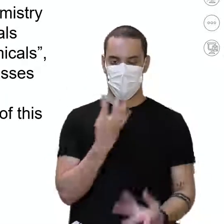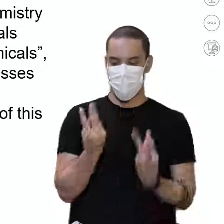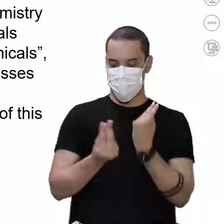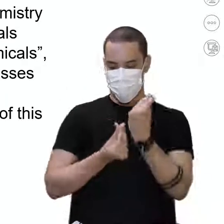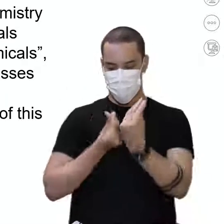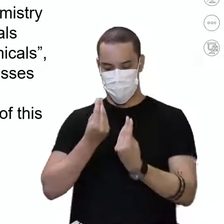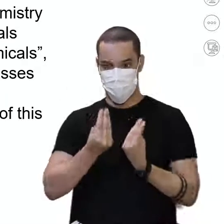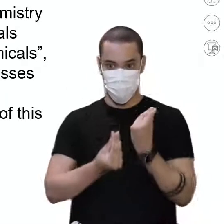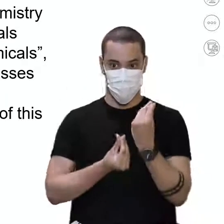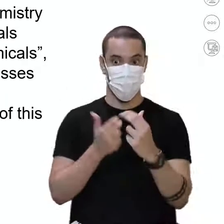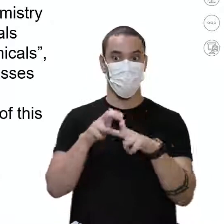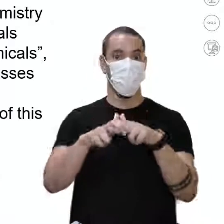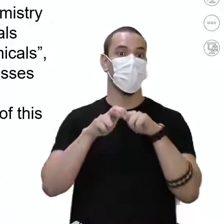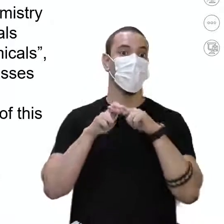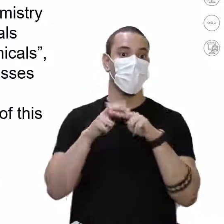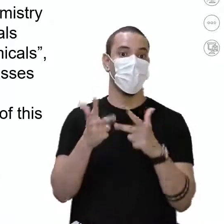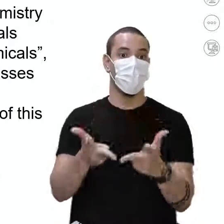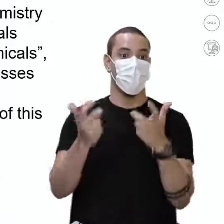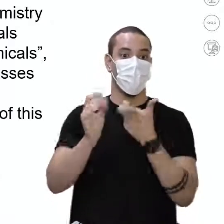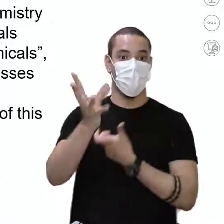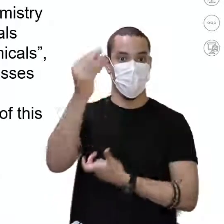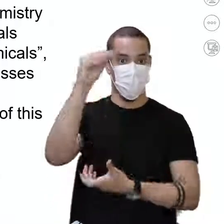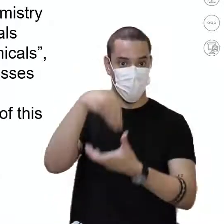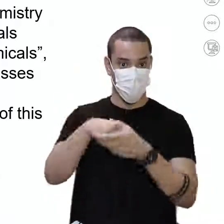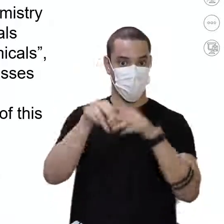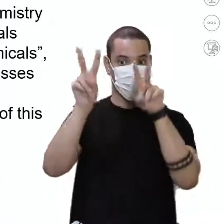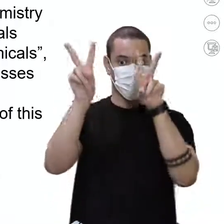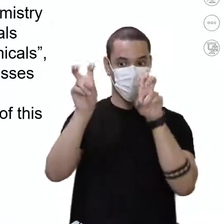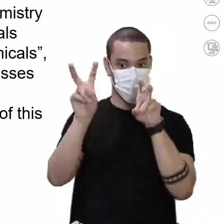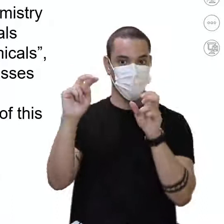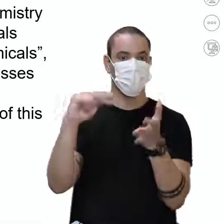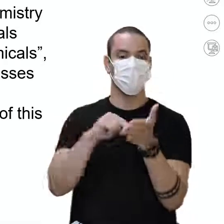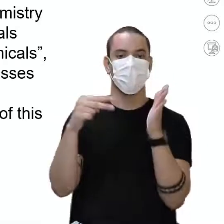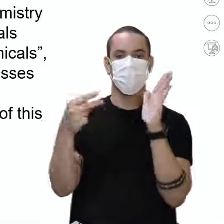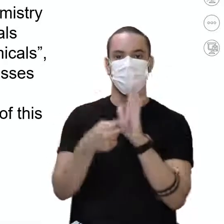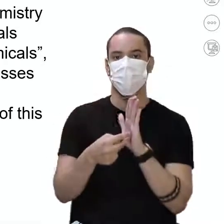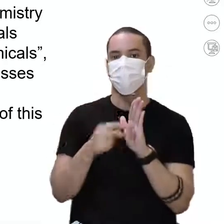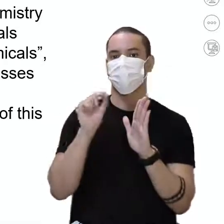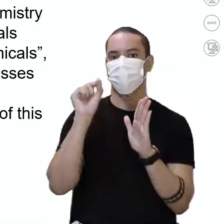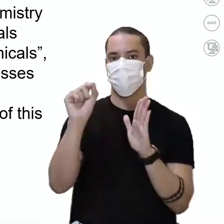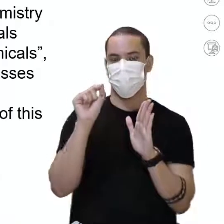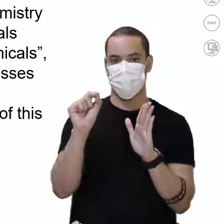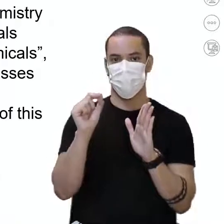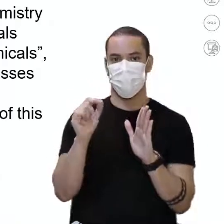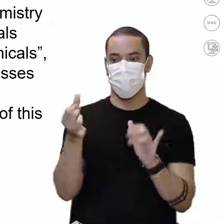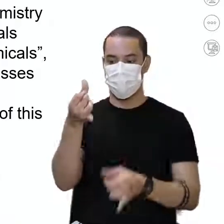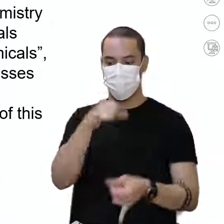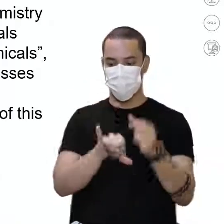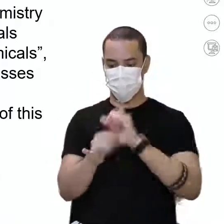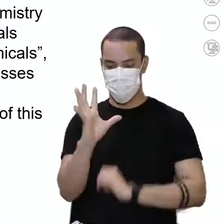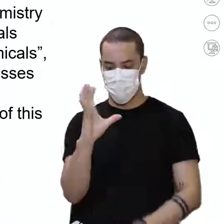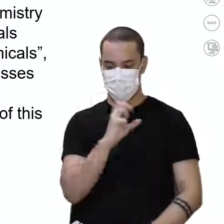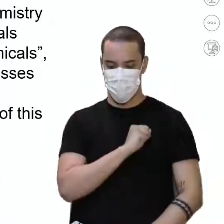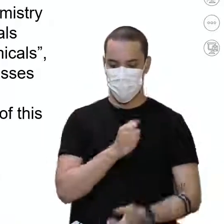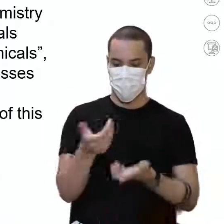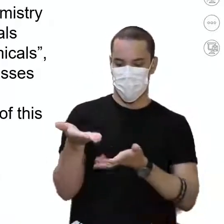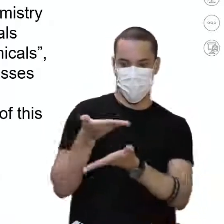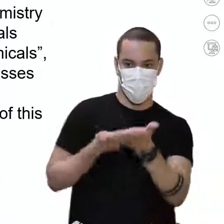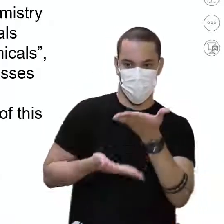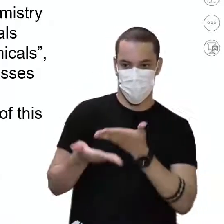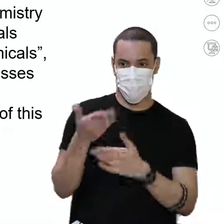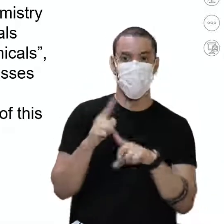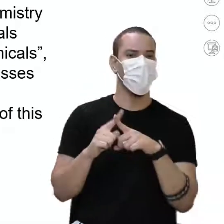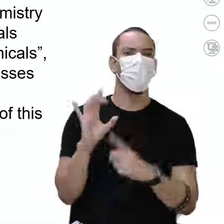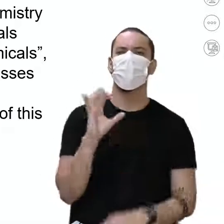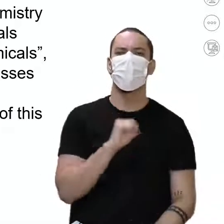no título, no meu Before Reading, eu já acho o que significa esse texto. Esse texto fala sobre amor, mas